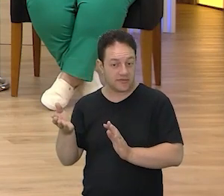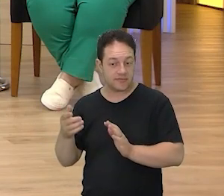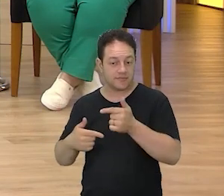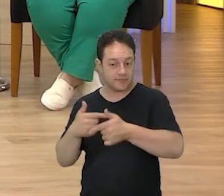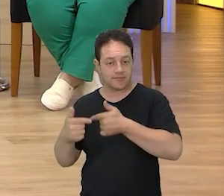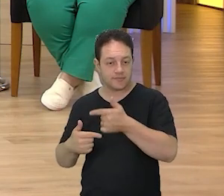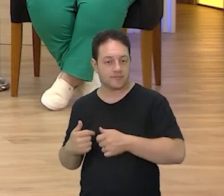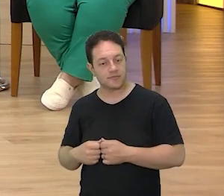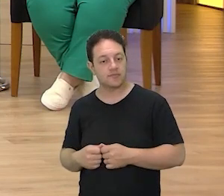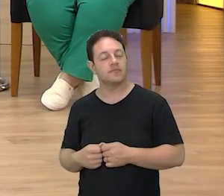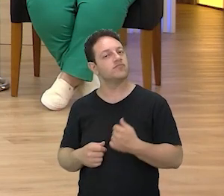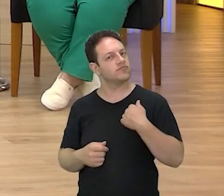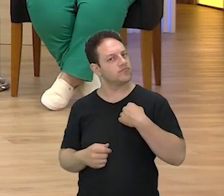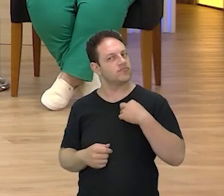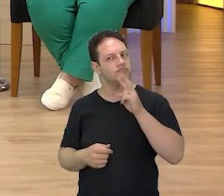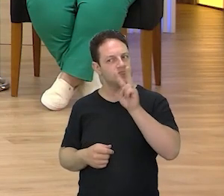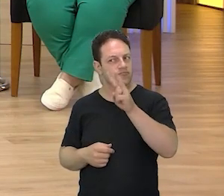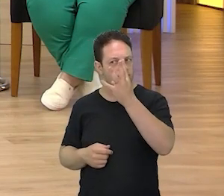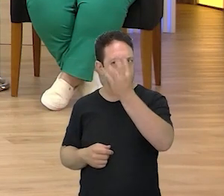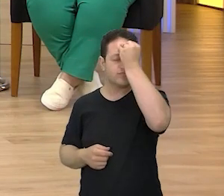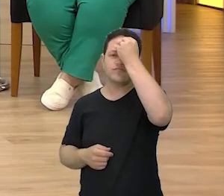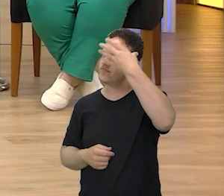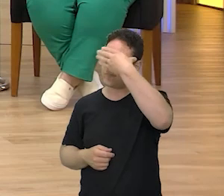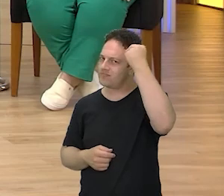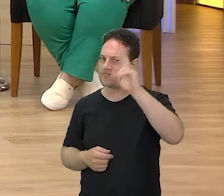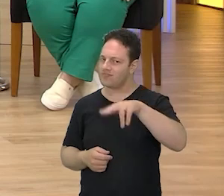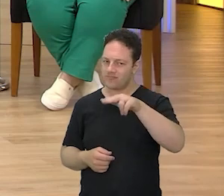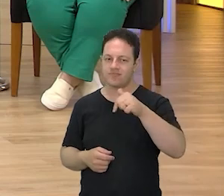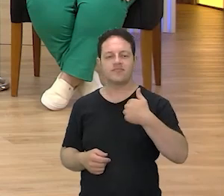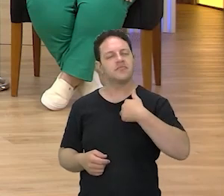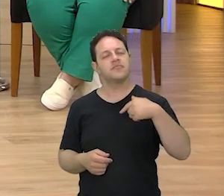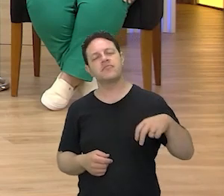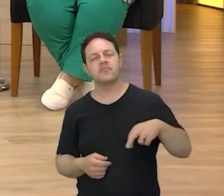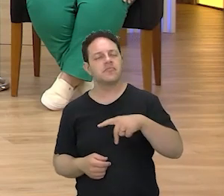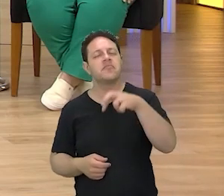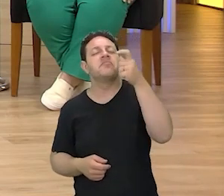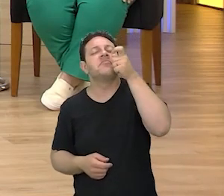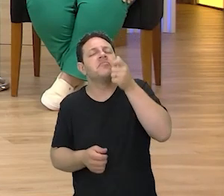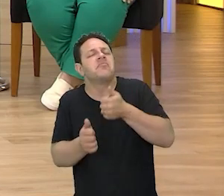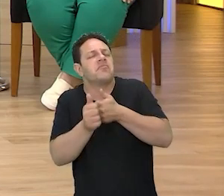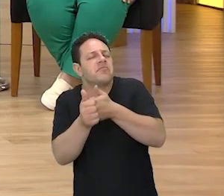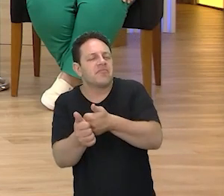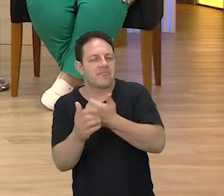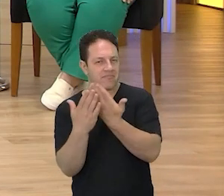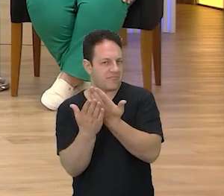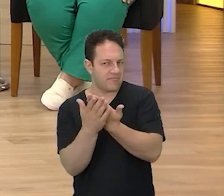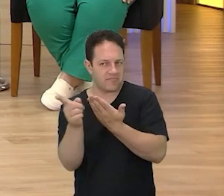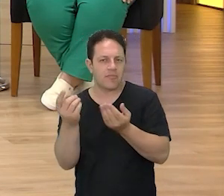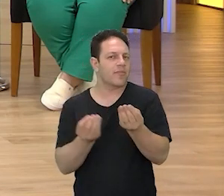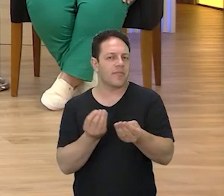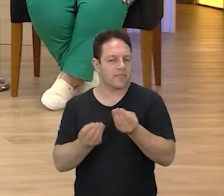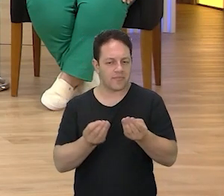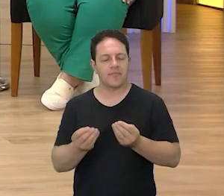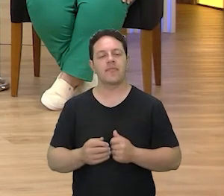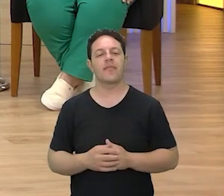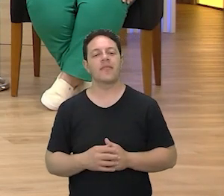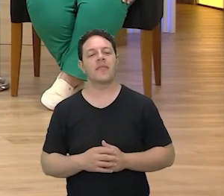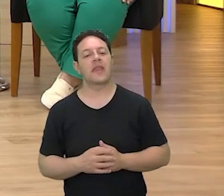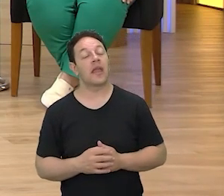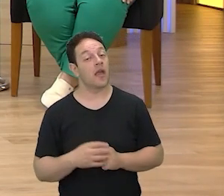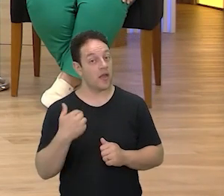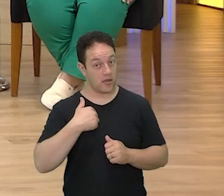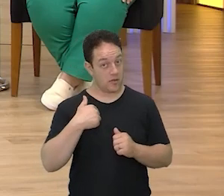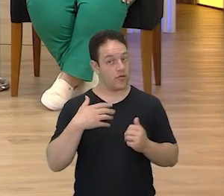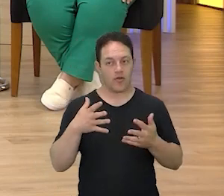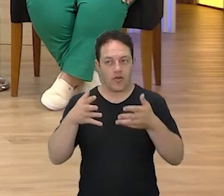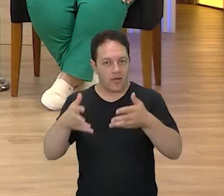Ficou muito marcante um dia que eu fui acompanhar a aula, né? E eu